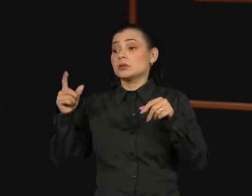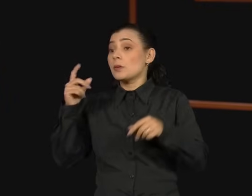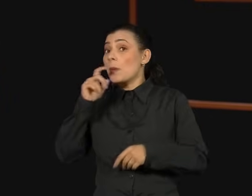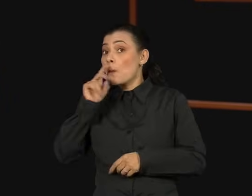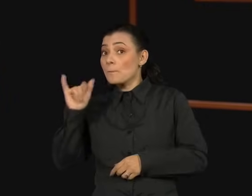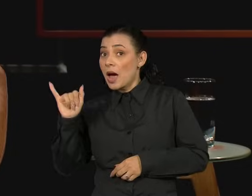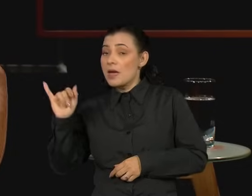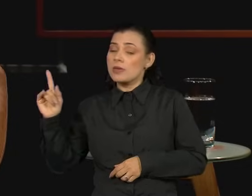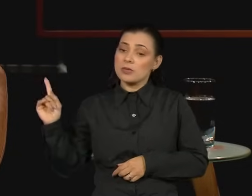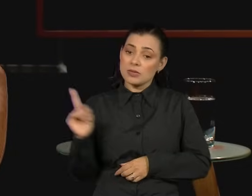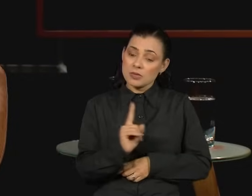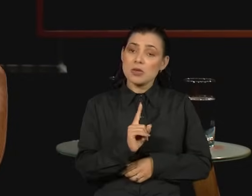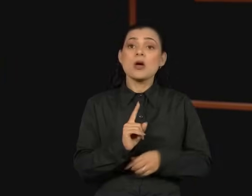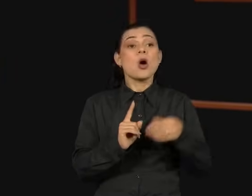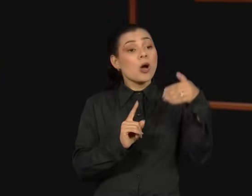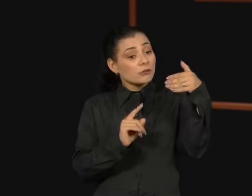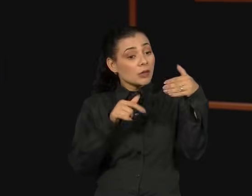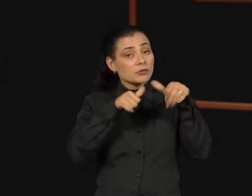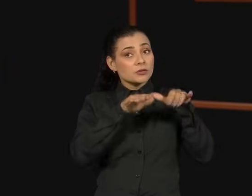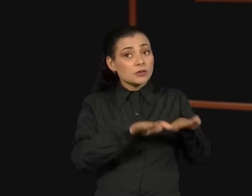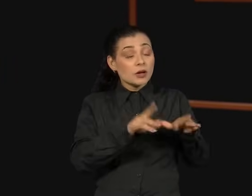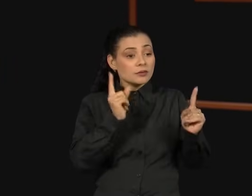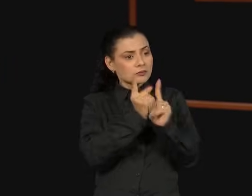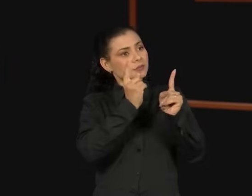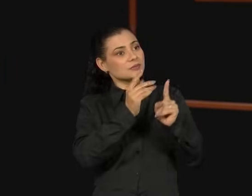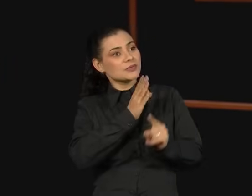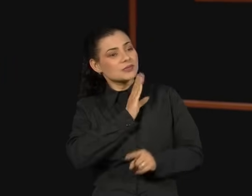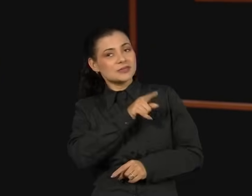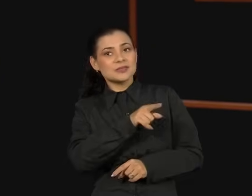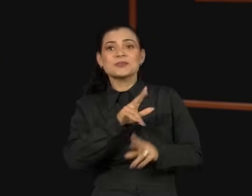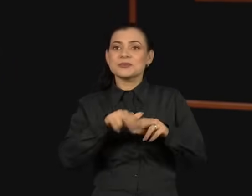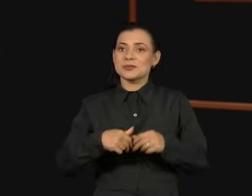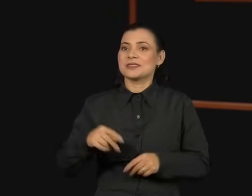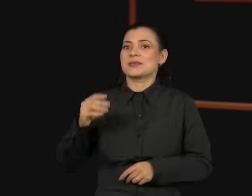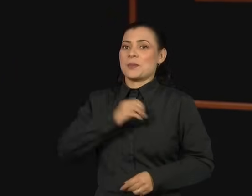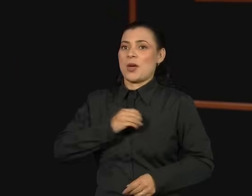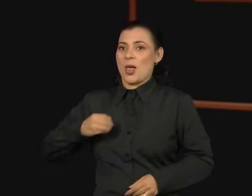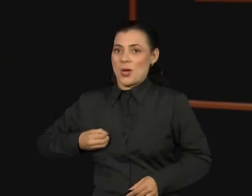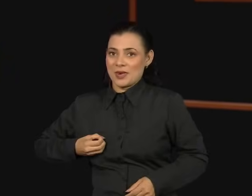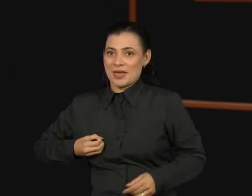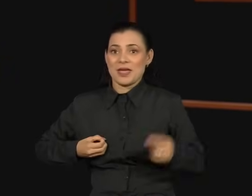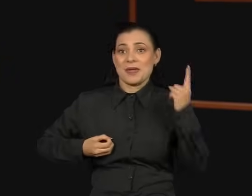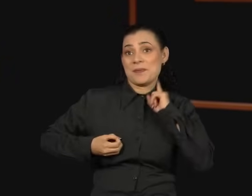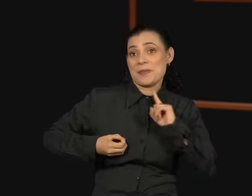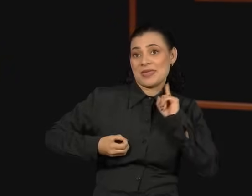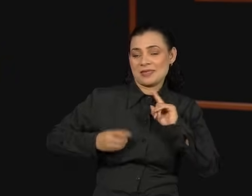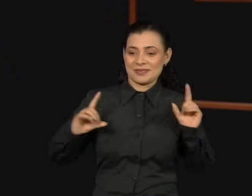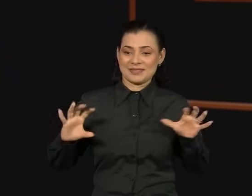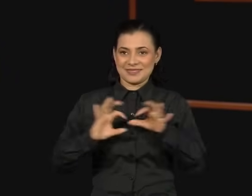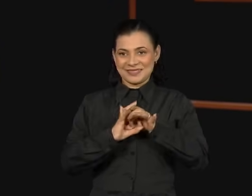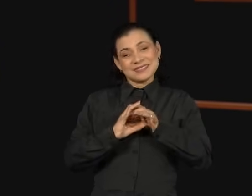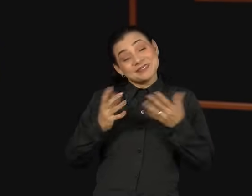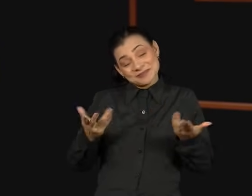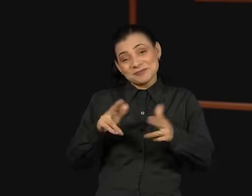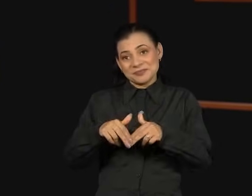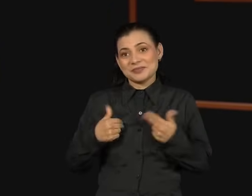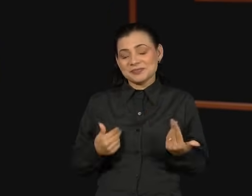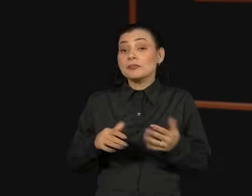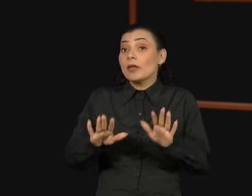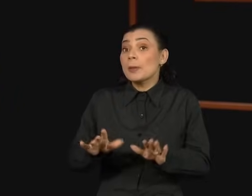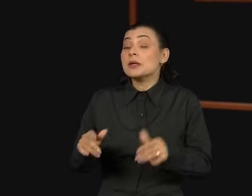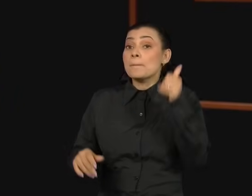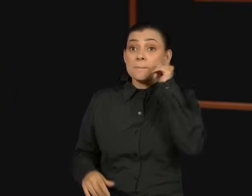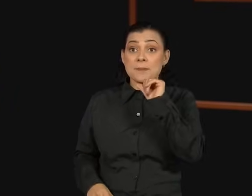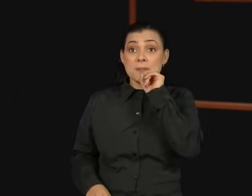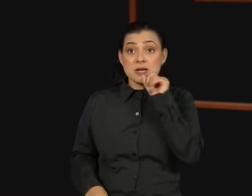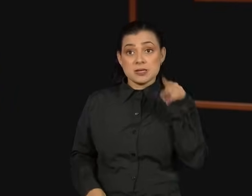composição. Polonês e mineiro. Polonês e mineira. Isso, me orgulho muito disso. Mas, de fato, minha mãe tinha